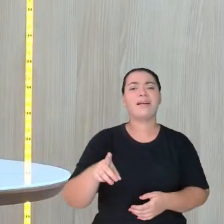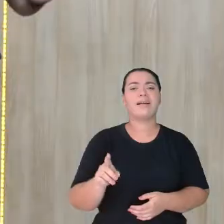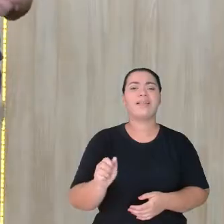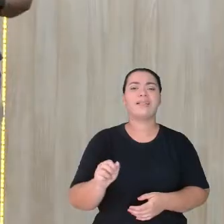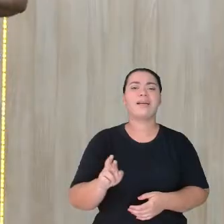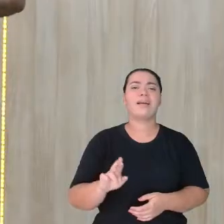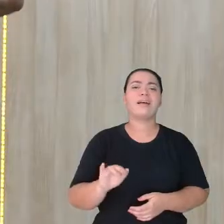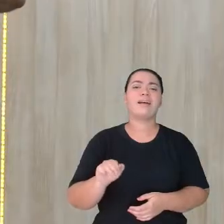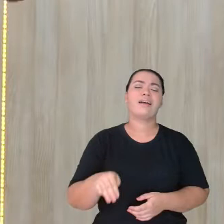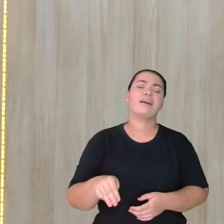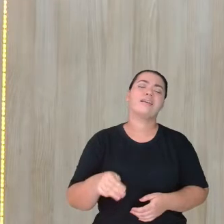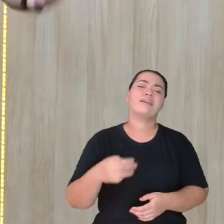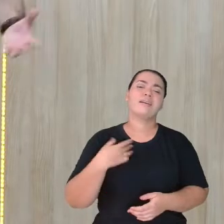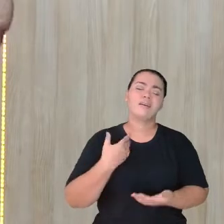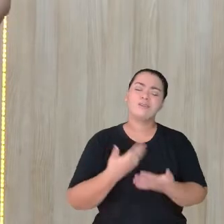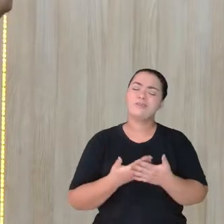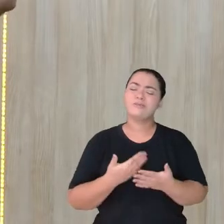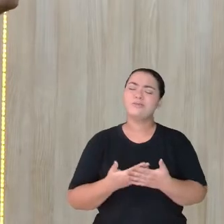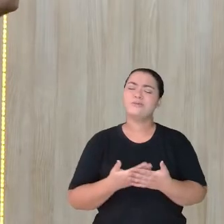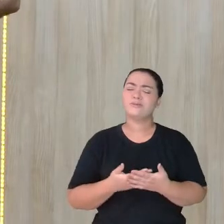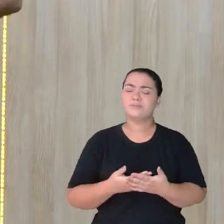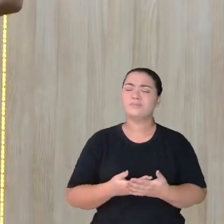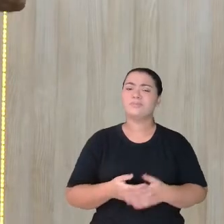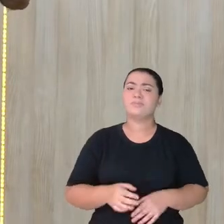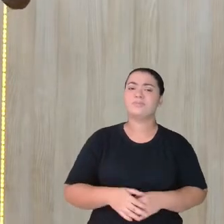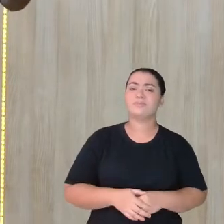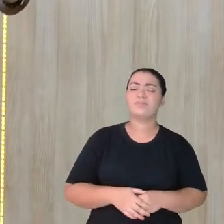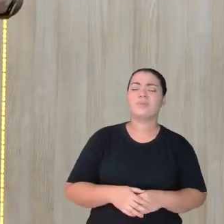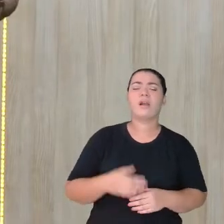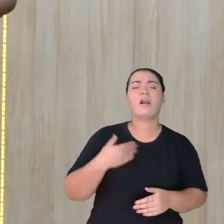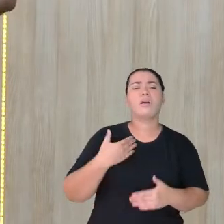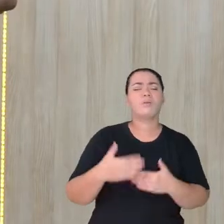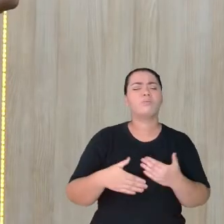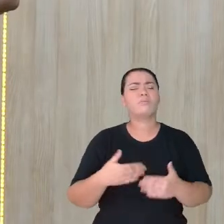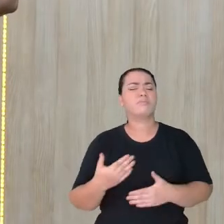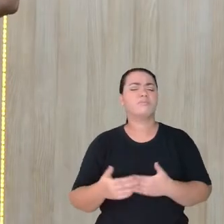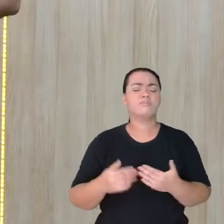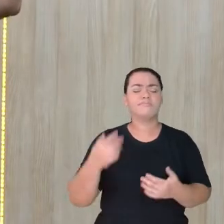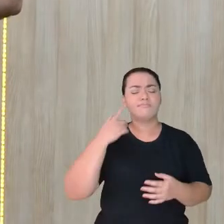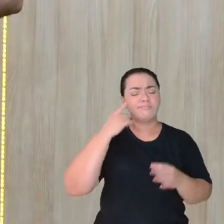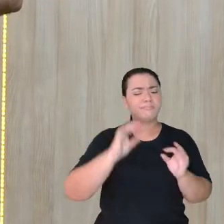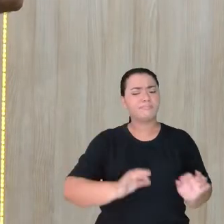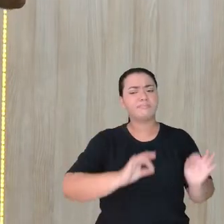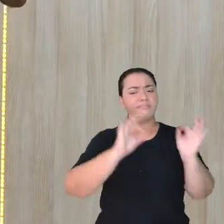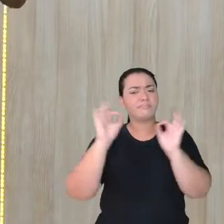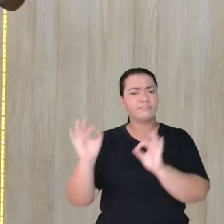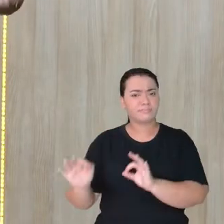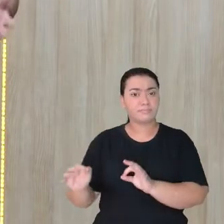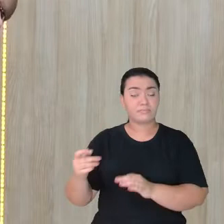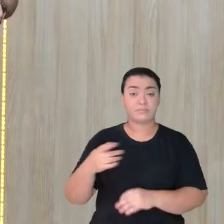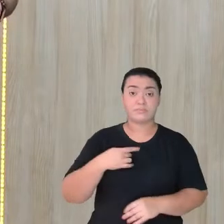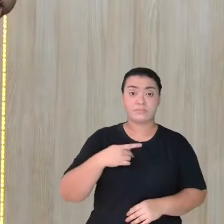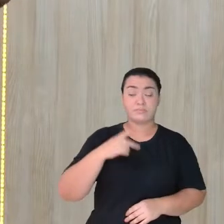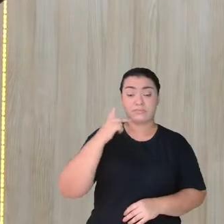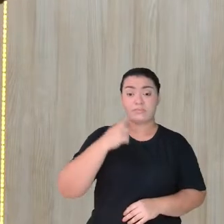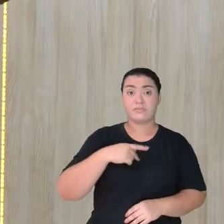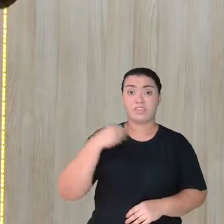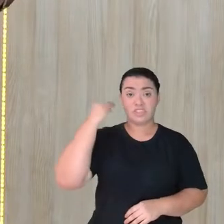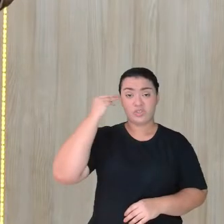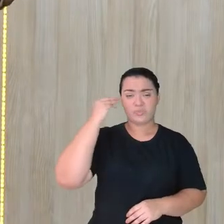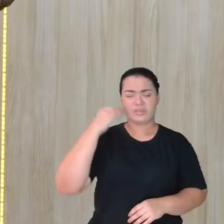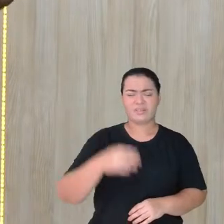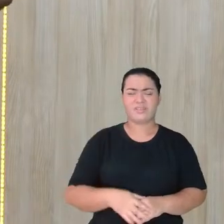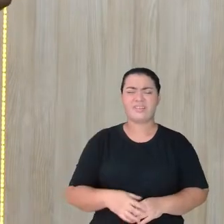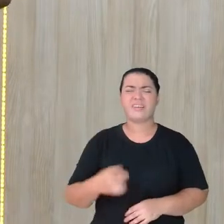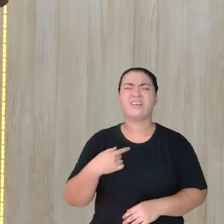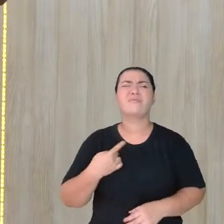tinha muito o que fazer, a gente vai procurar o que fazer. Aí eu comecei a assistir. Na primeira aula eu já fiquei